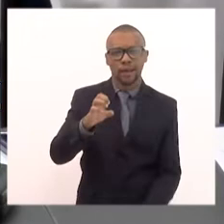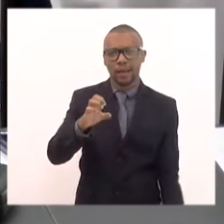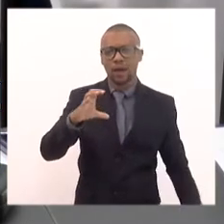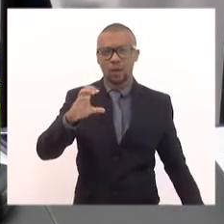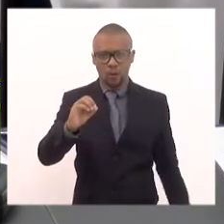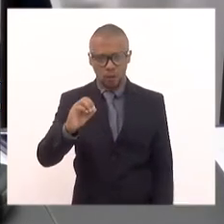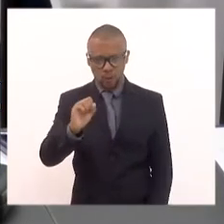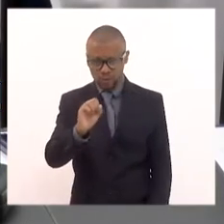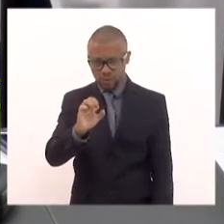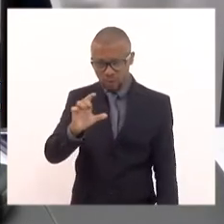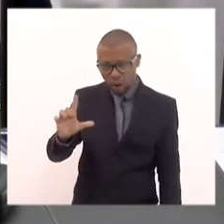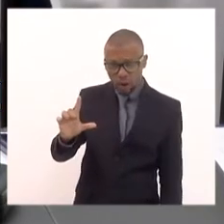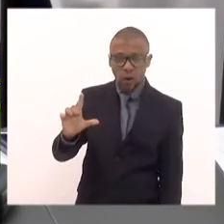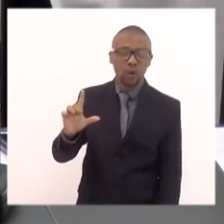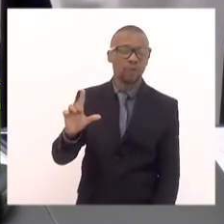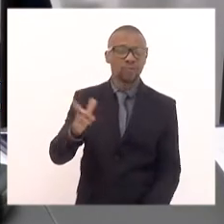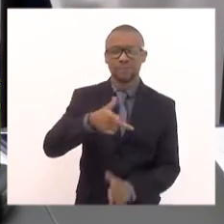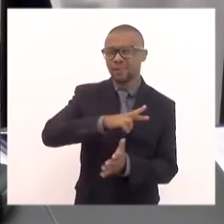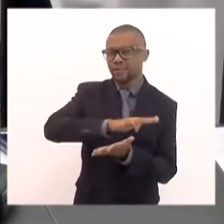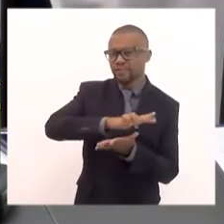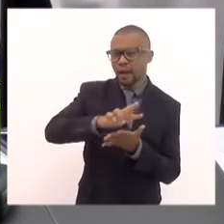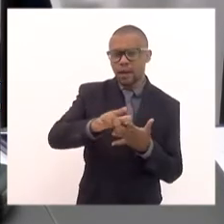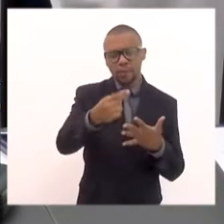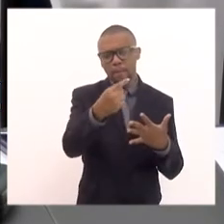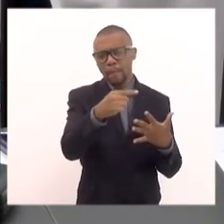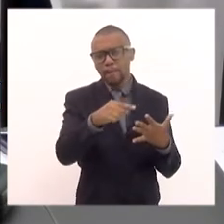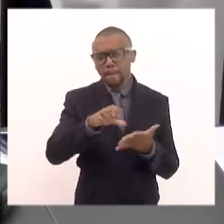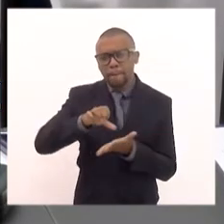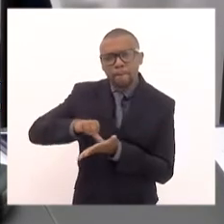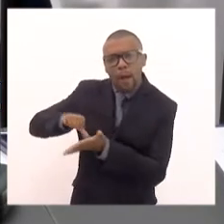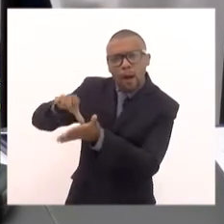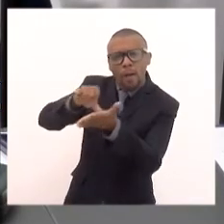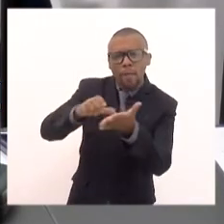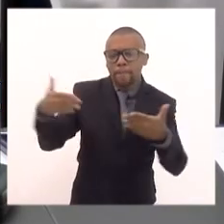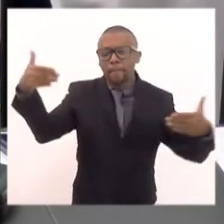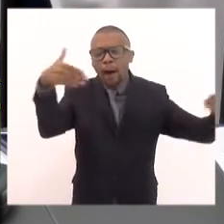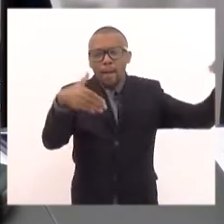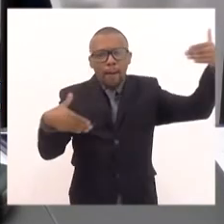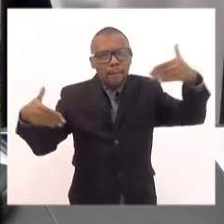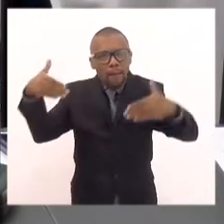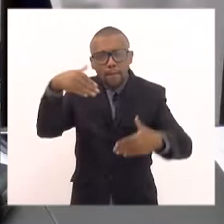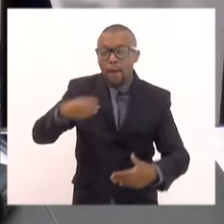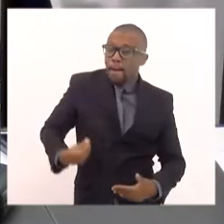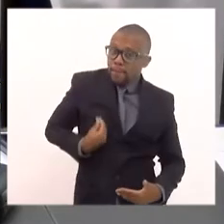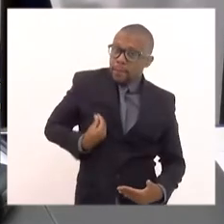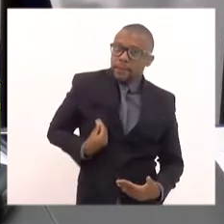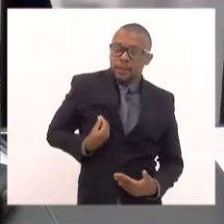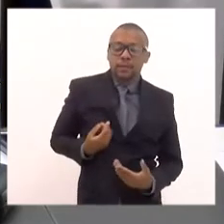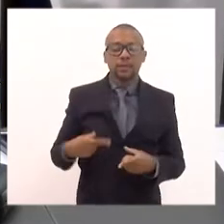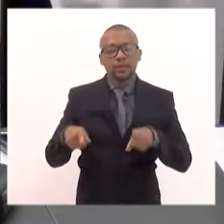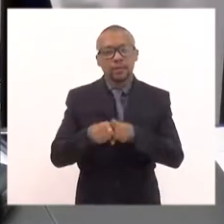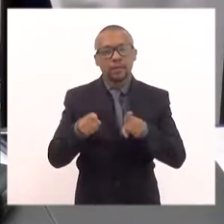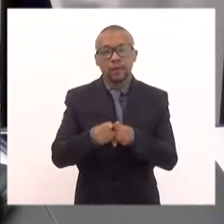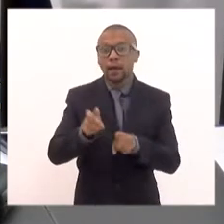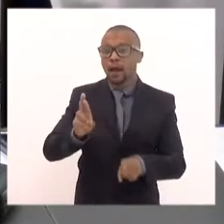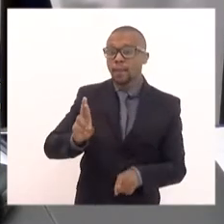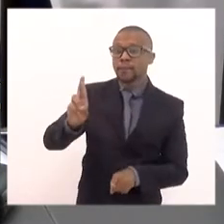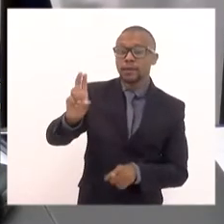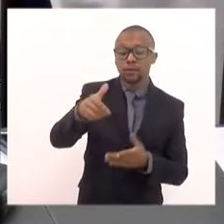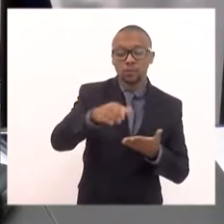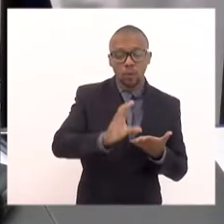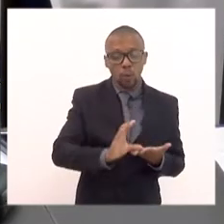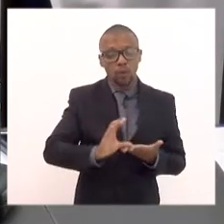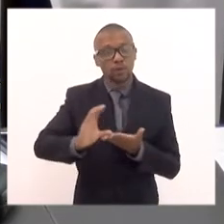FCP, vários fóruns locais que aqui já se encontram presentes, e e também a representação do Conselho